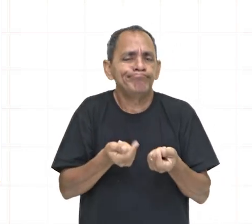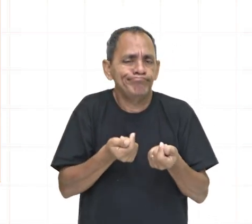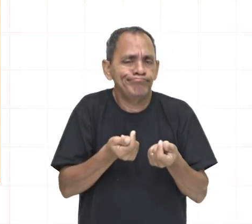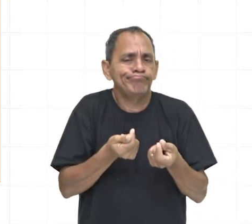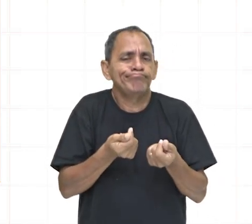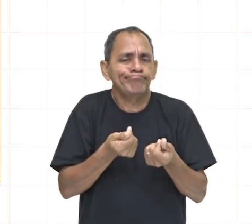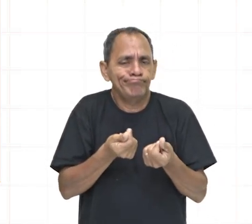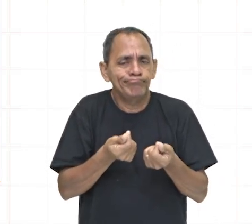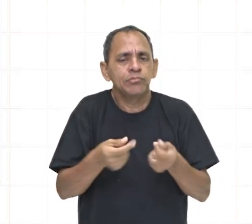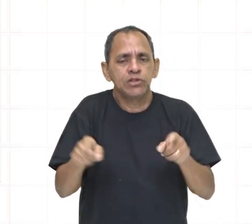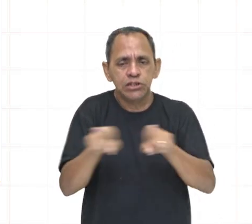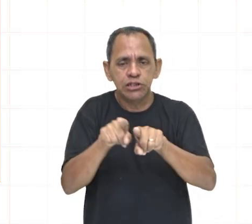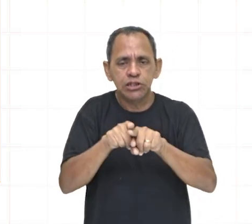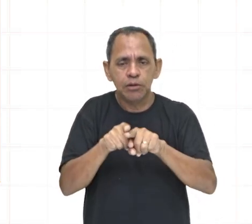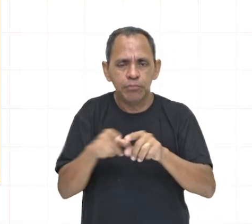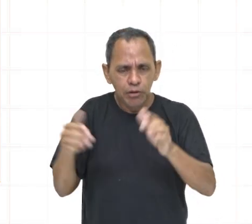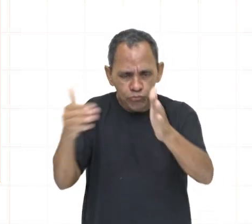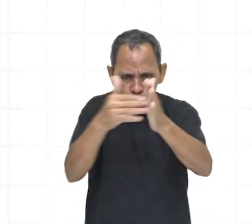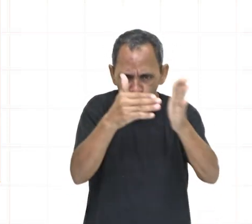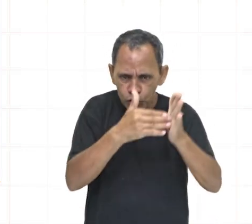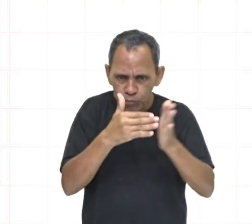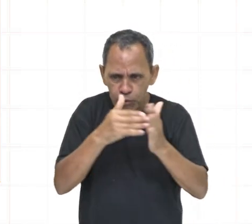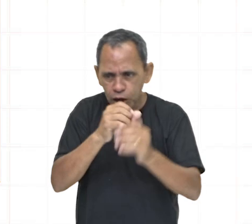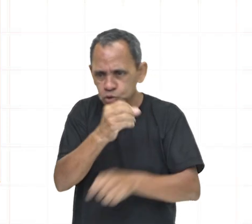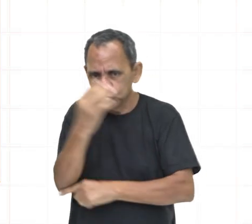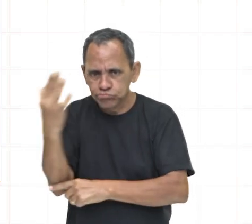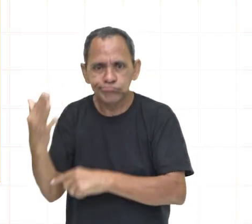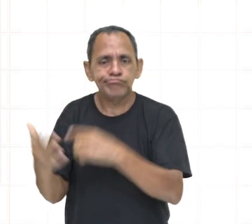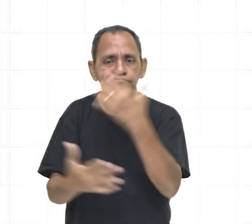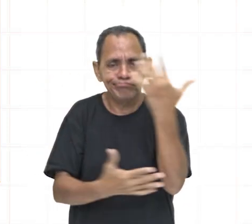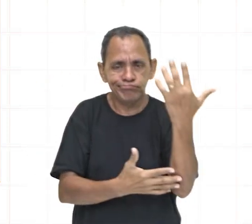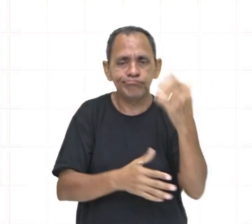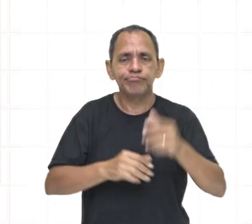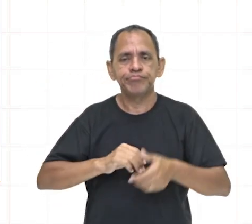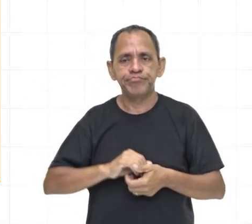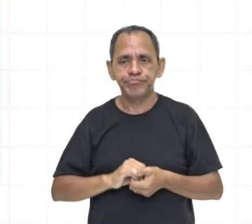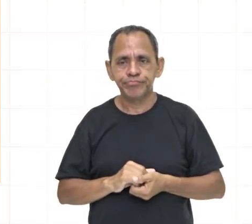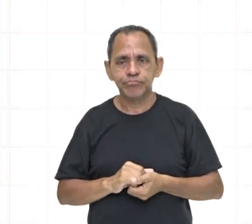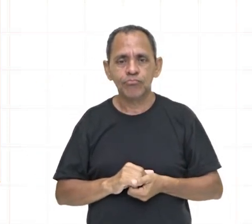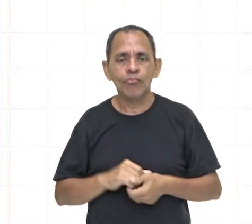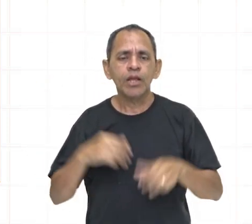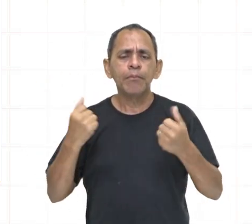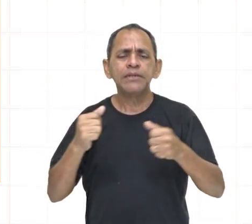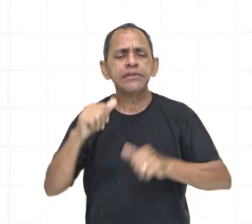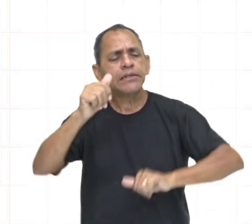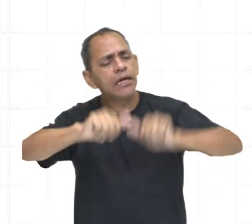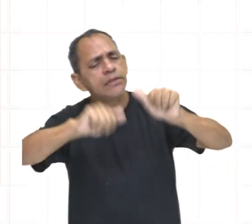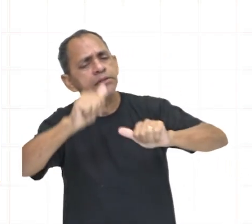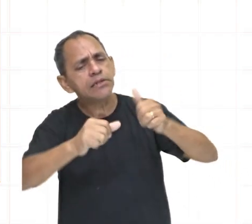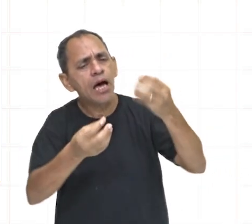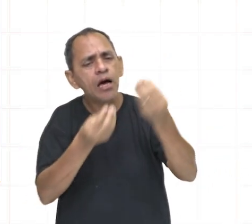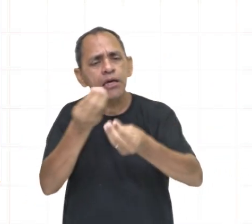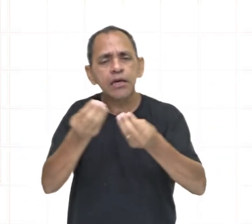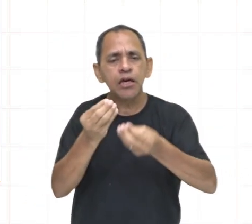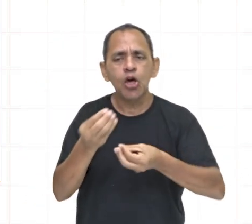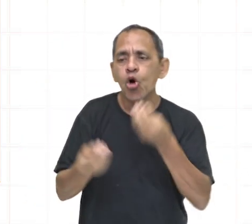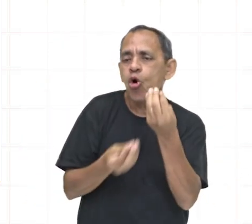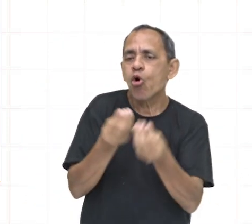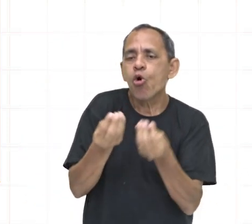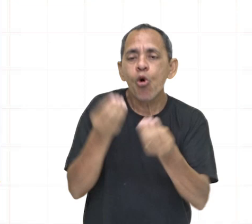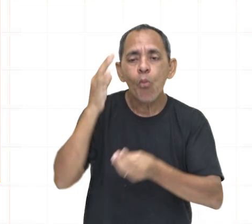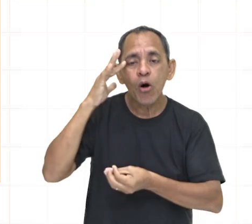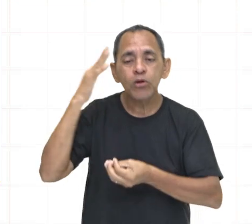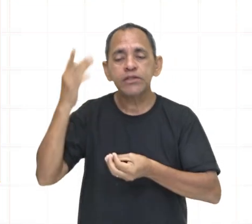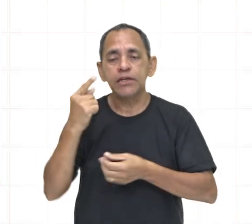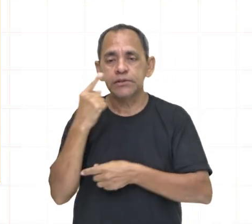impacto ambiental que pode ocorrer. Para a gente analisar melhor, né, como é que ocorre essa agricultura de precisão, nós